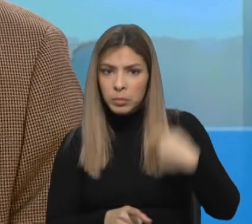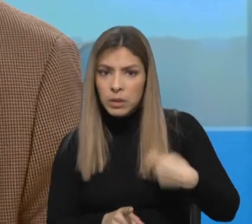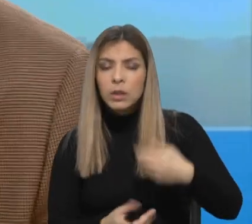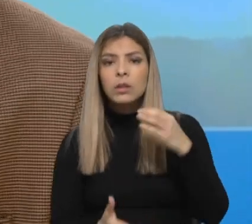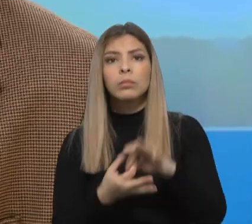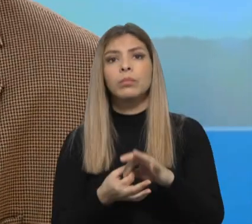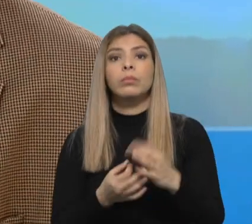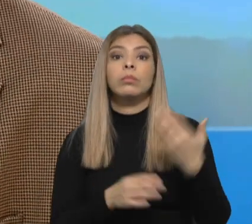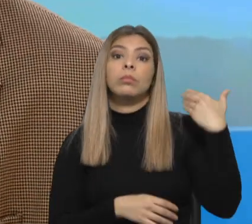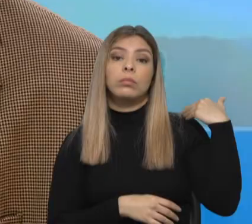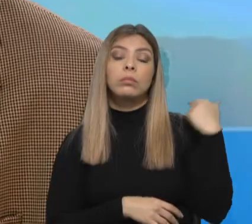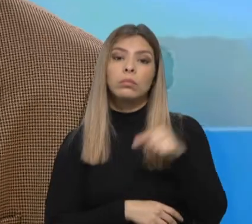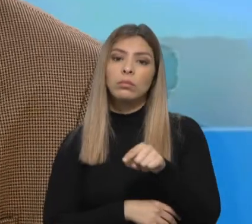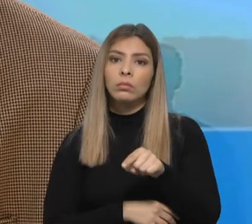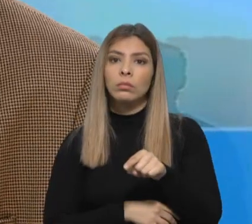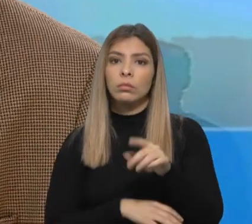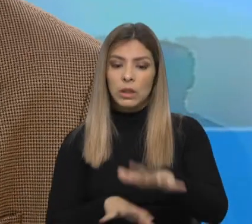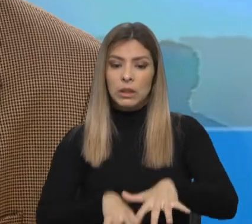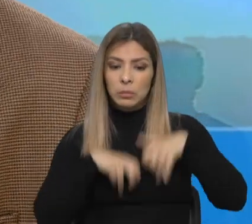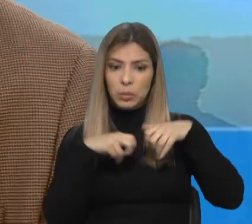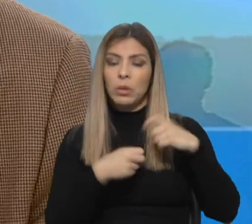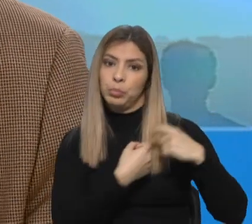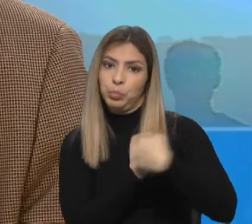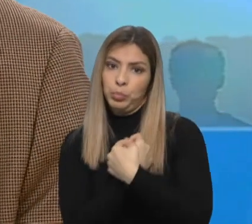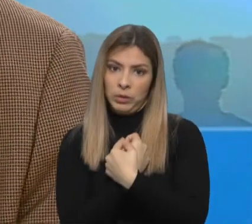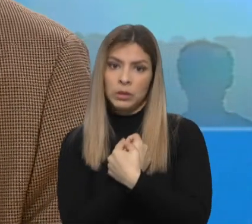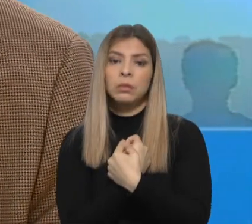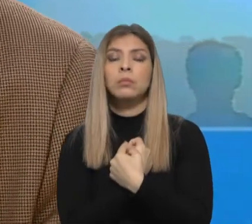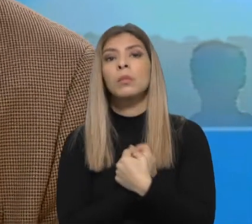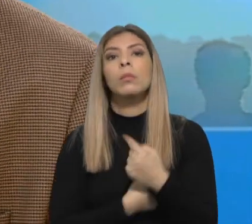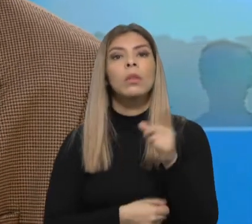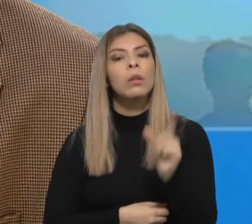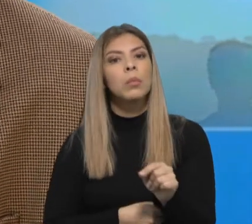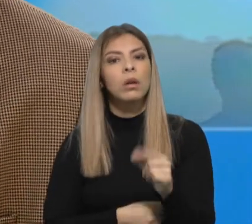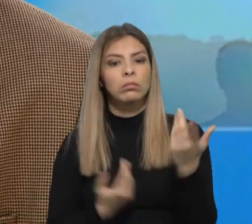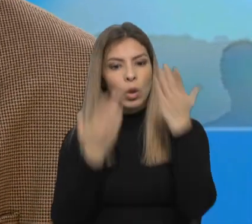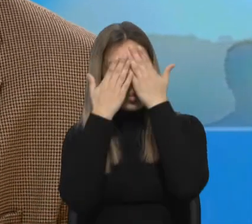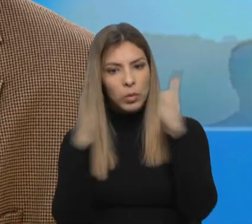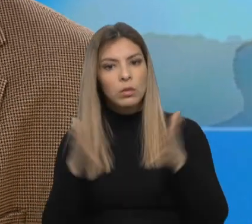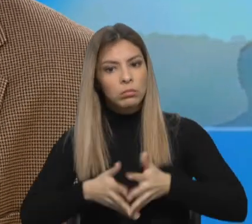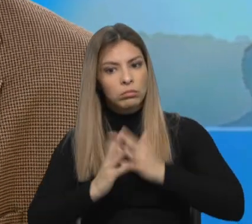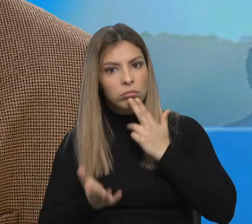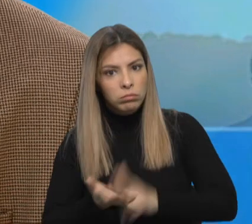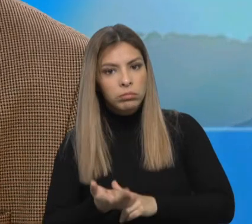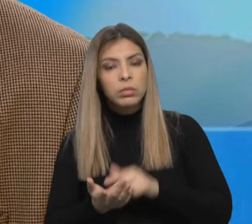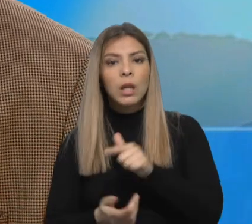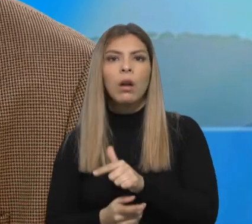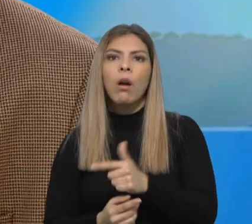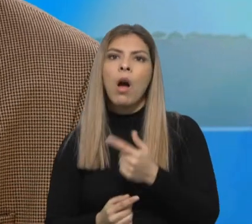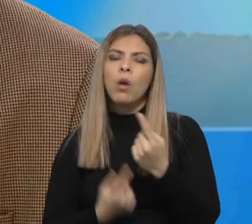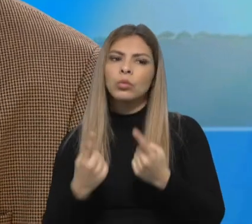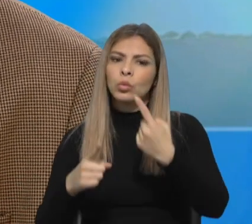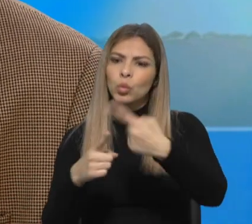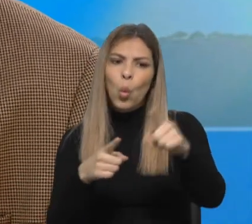altura da Assembleia Constituinte, tivemos dentro depois já da democracia consolidada soluções muito dispares,